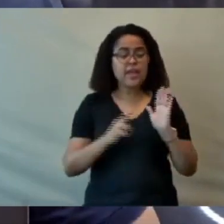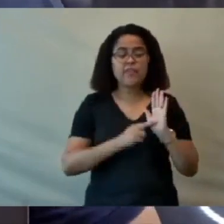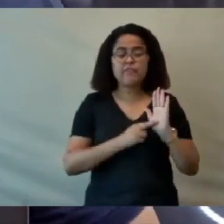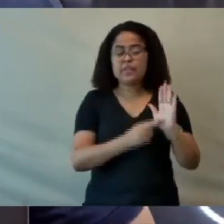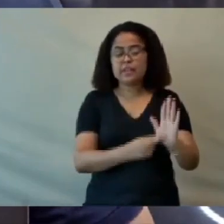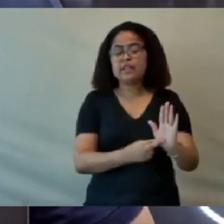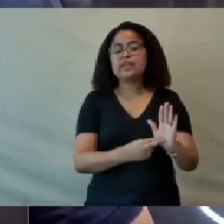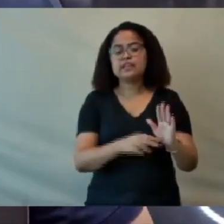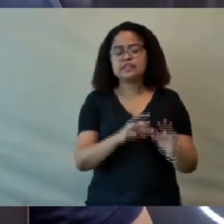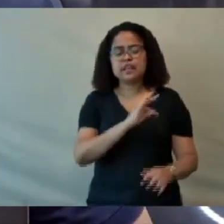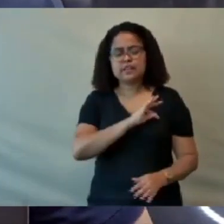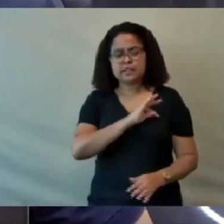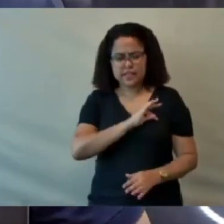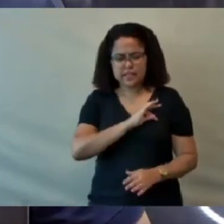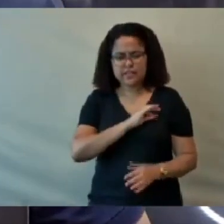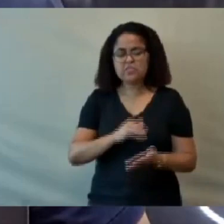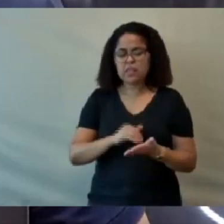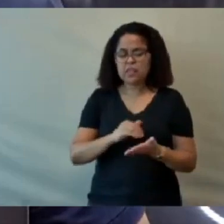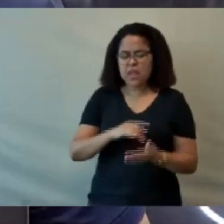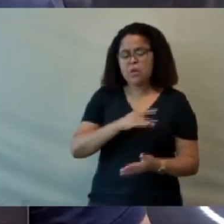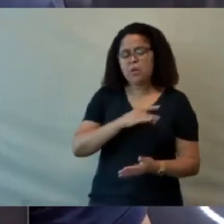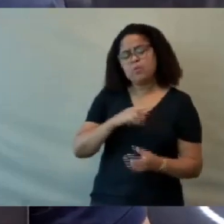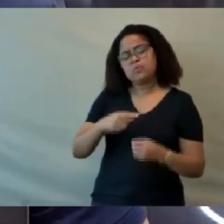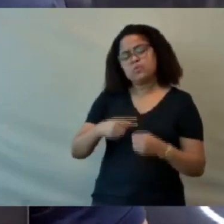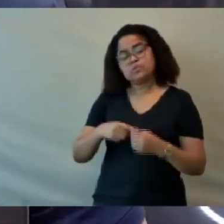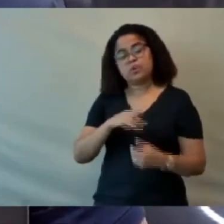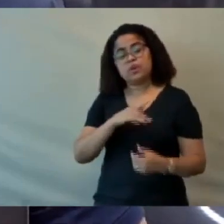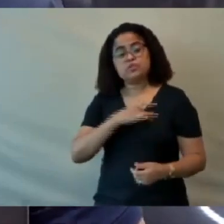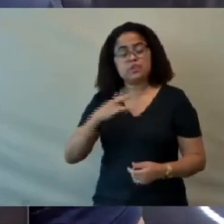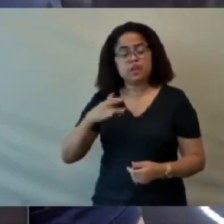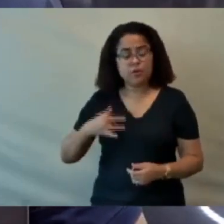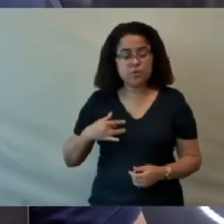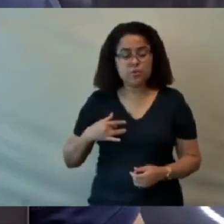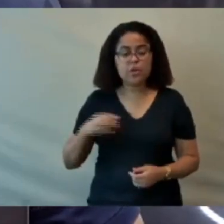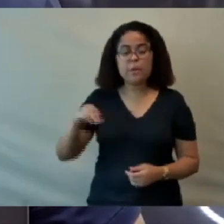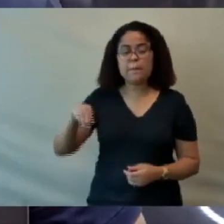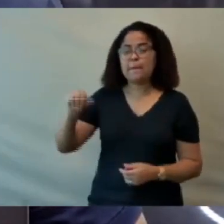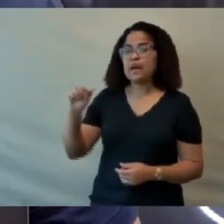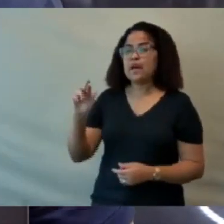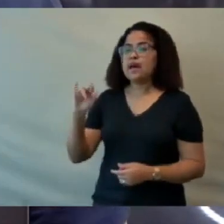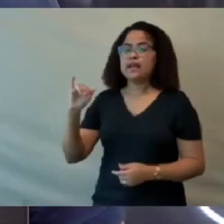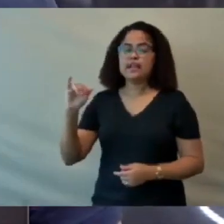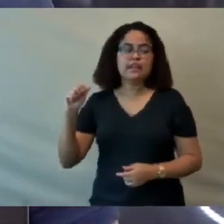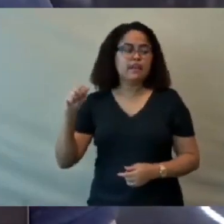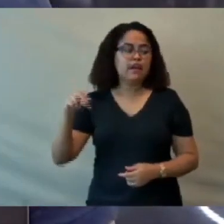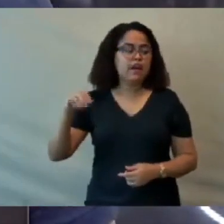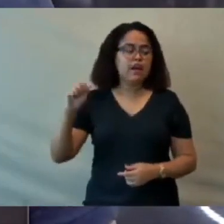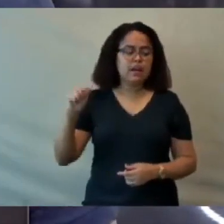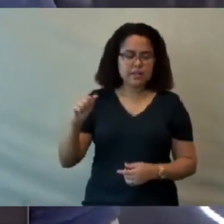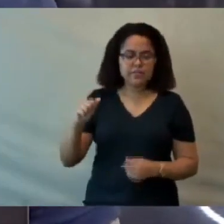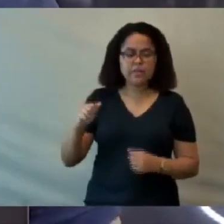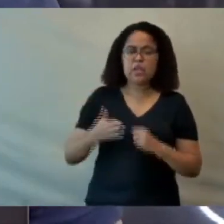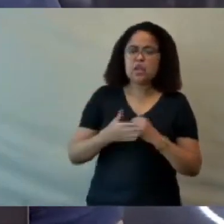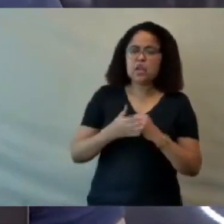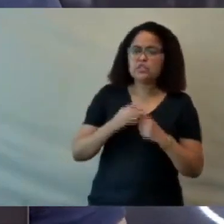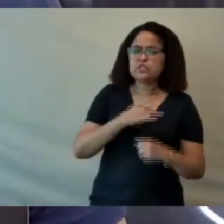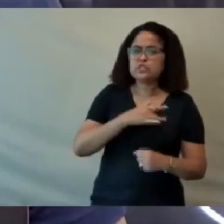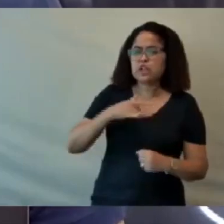Saúde Mariana Bernardo de Brito diretora de proteção social básica da subsecretaria de assistência social